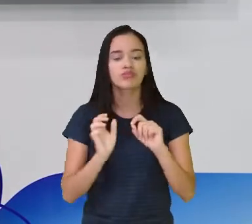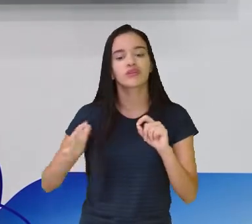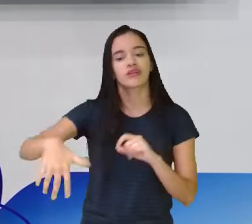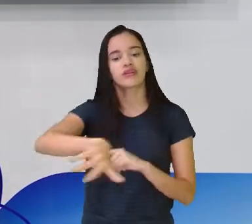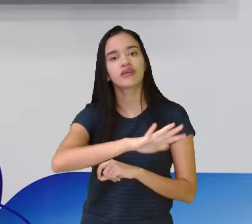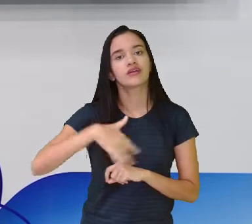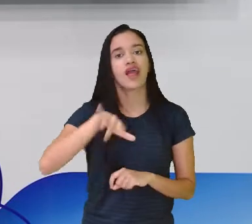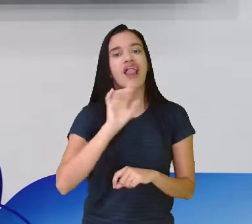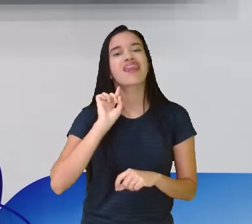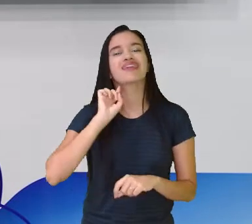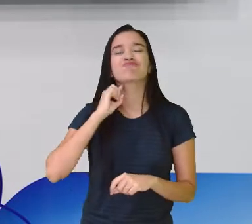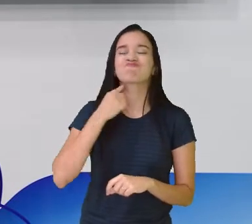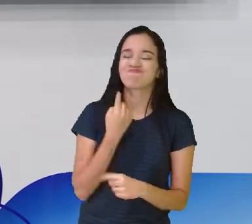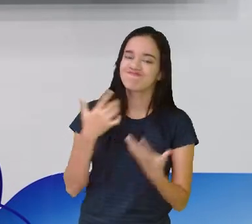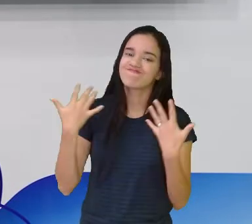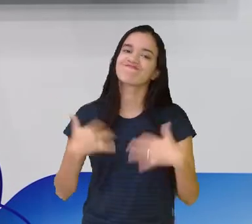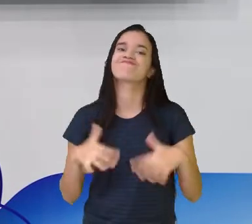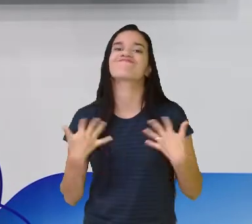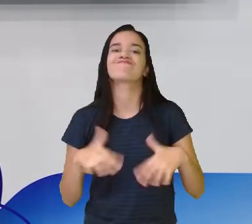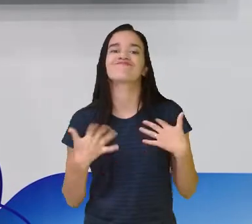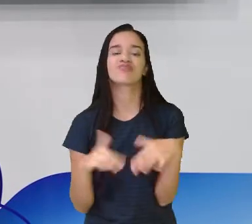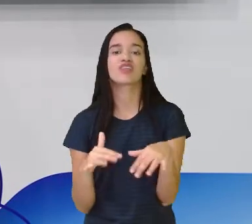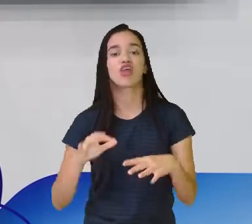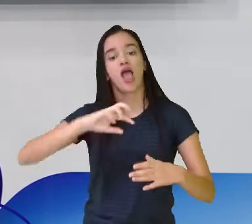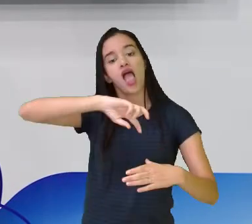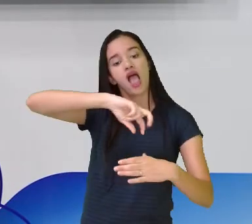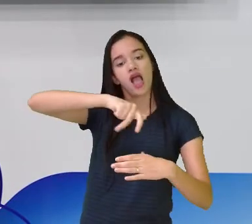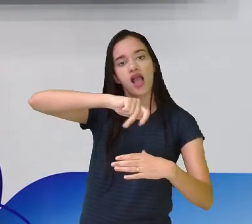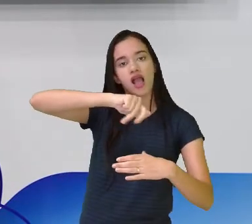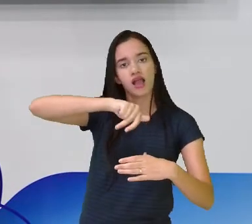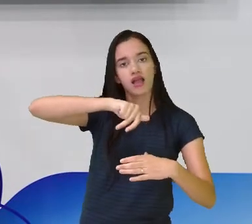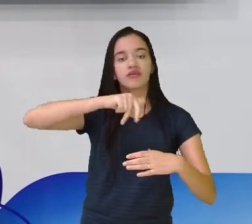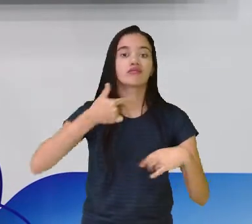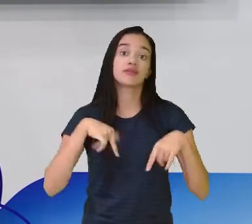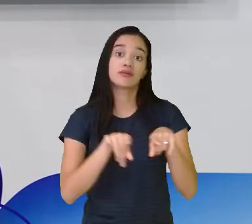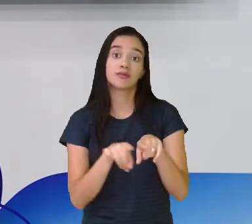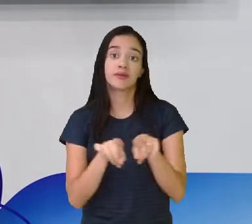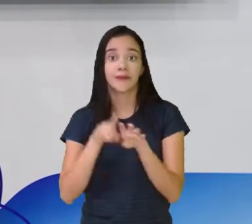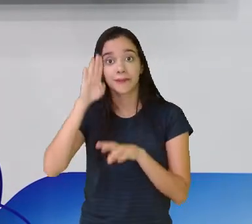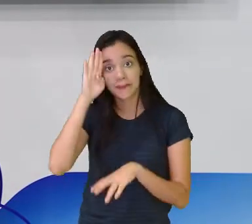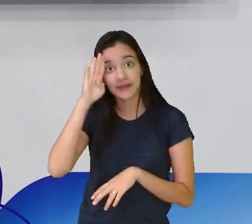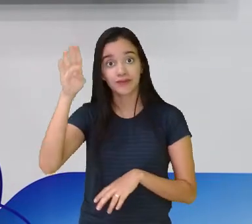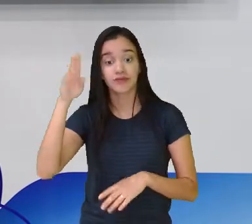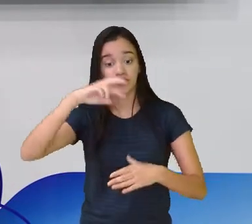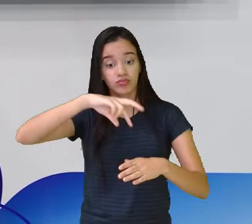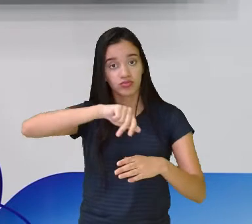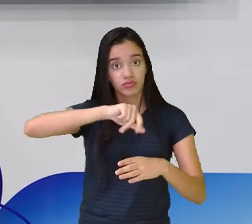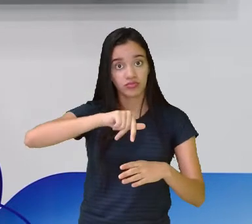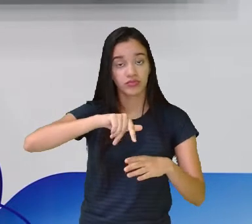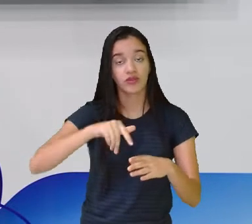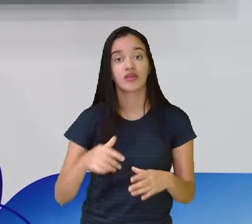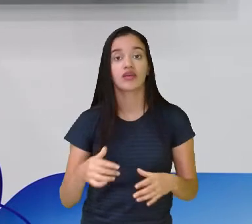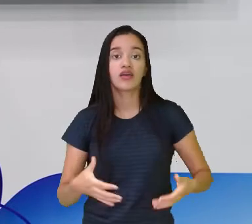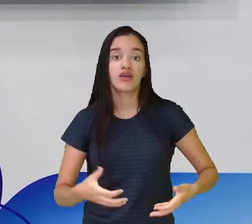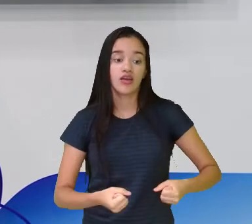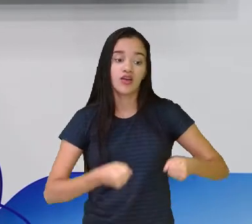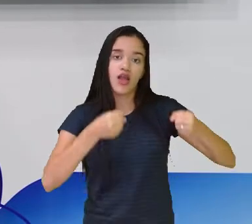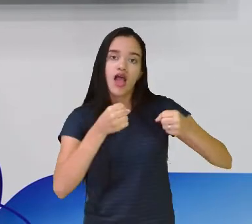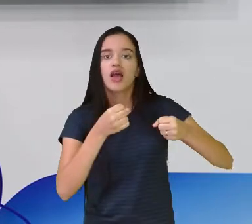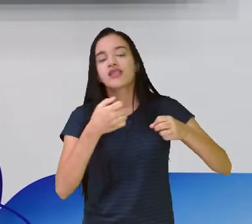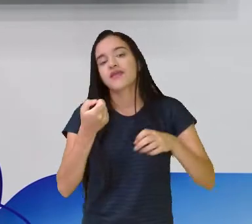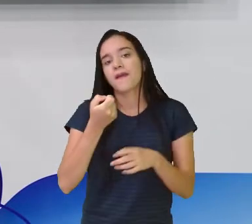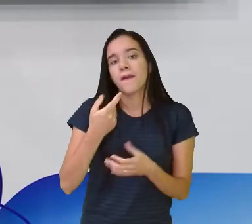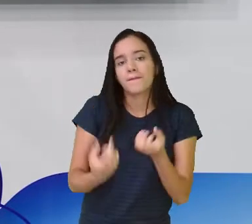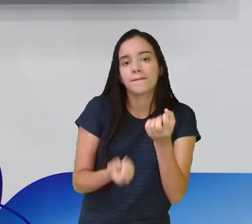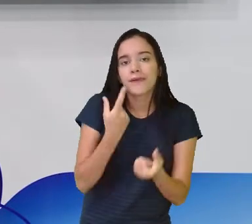espaços é lixo, né? Resíduos, garrafas plásticas, principalmente garrafa PET, saco de pipoca,